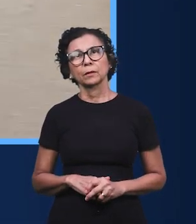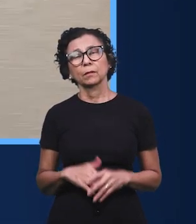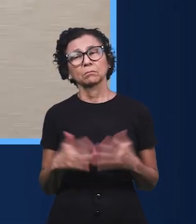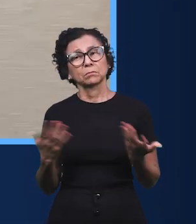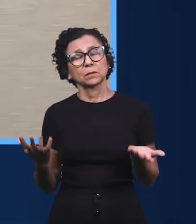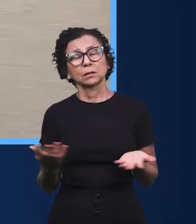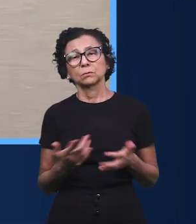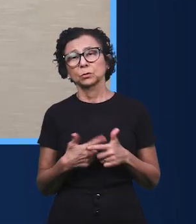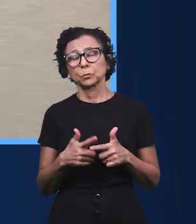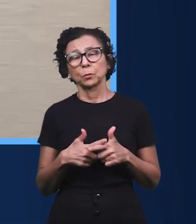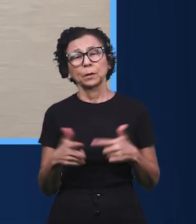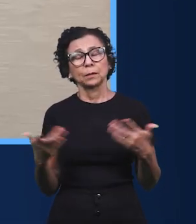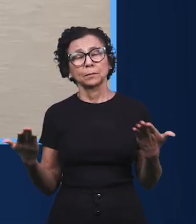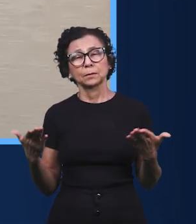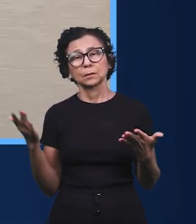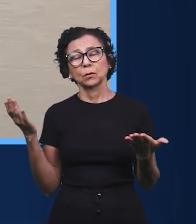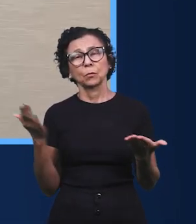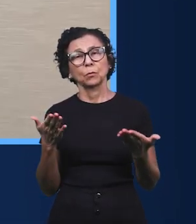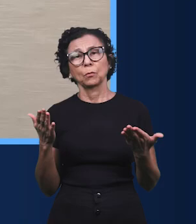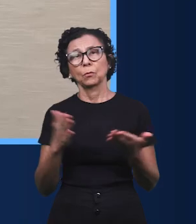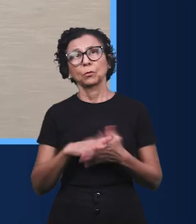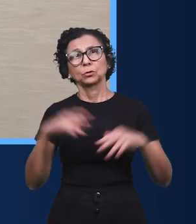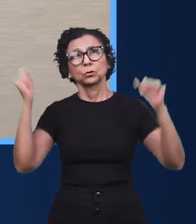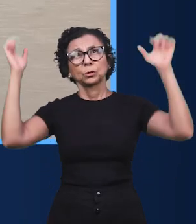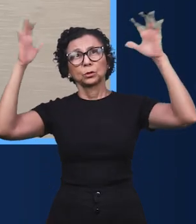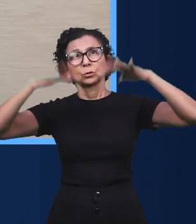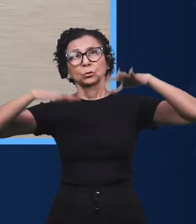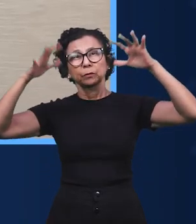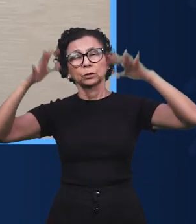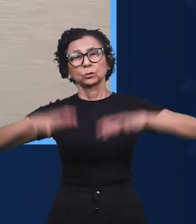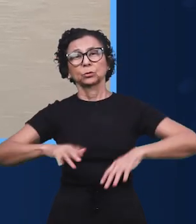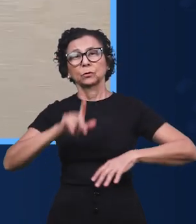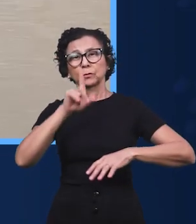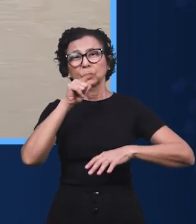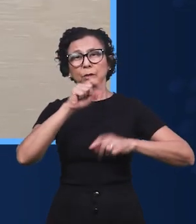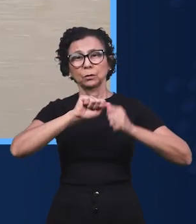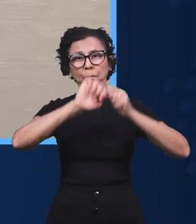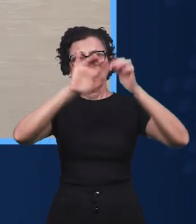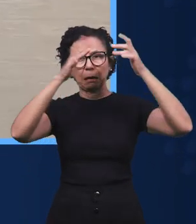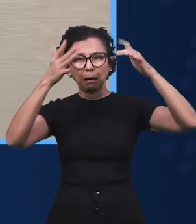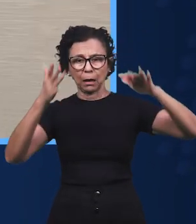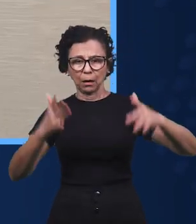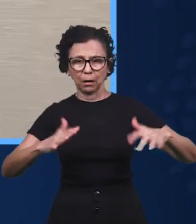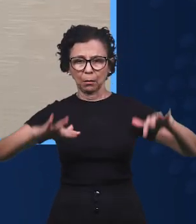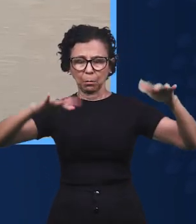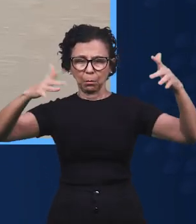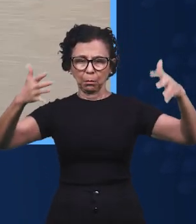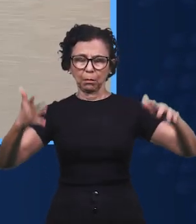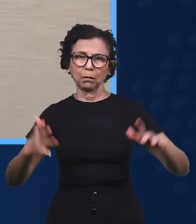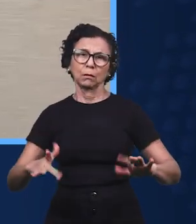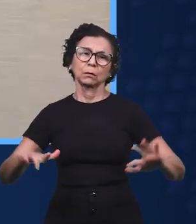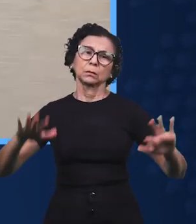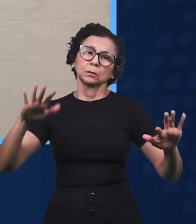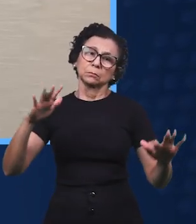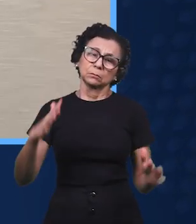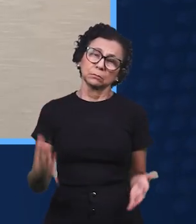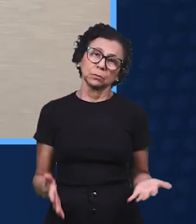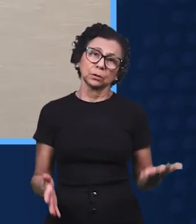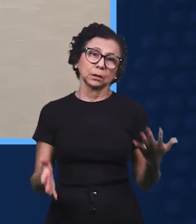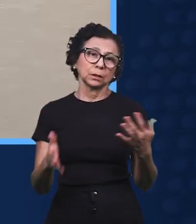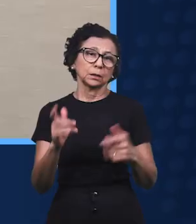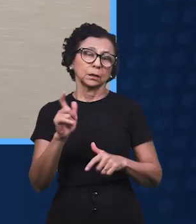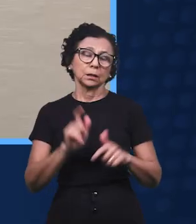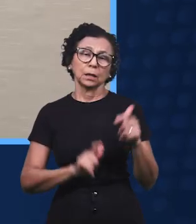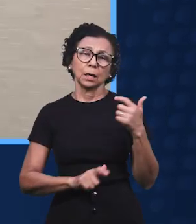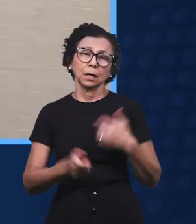os maiores problemas de enchente hoje, eles acabam sendo por ações antrópicas ou muitas vezes por ocupação irregulares